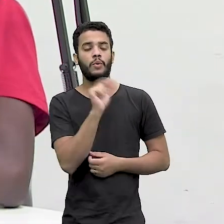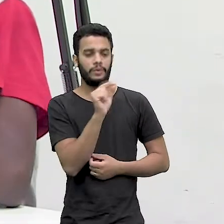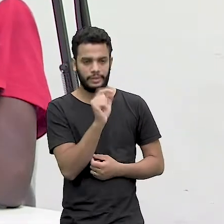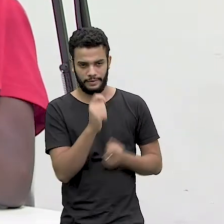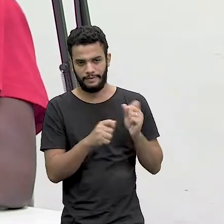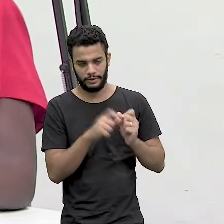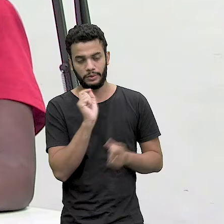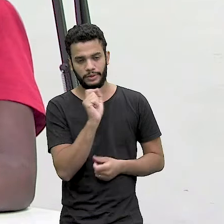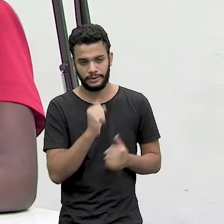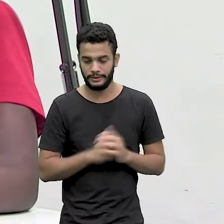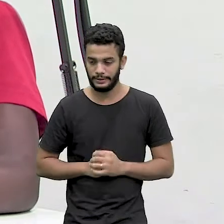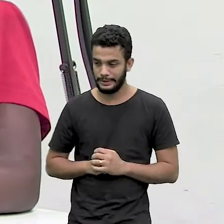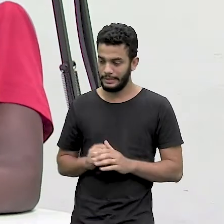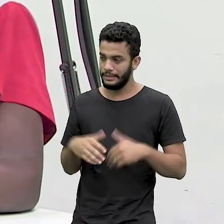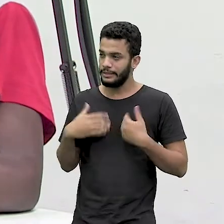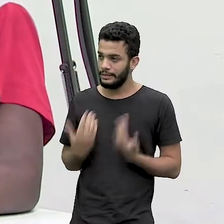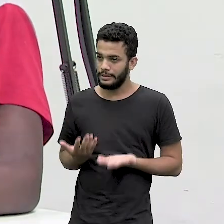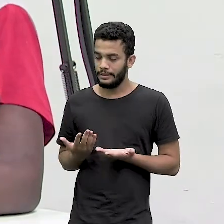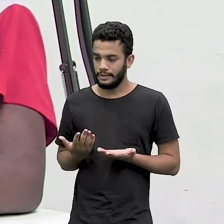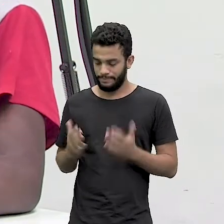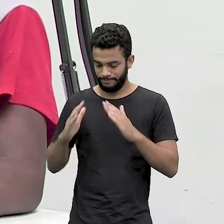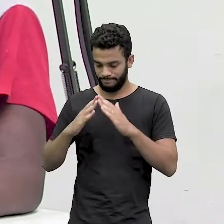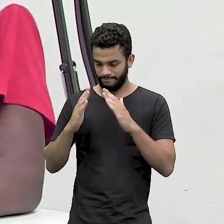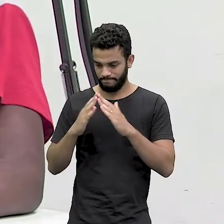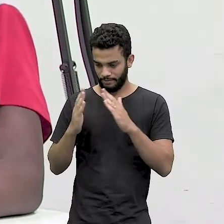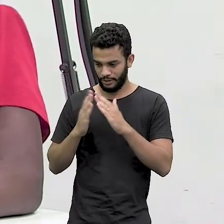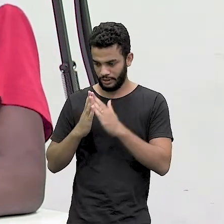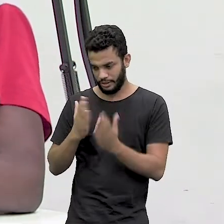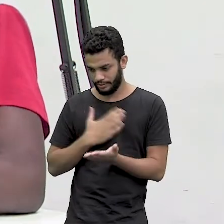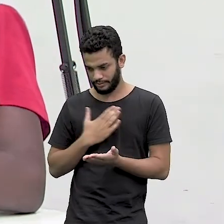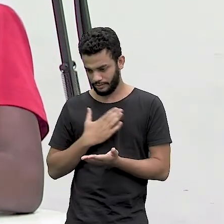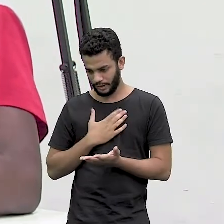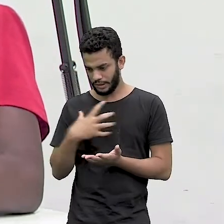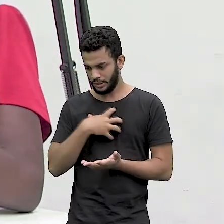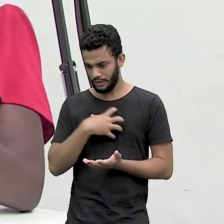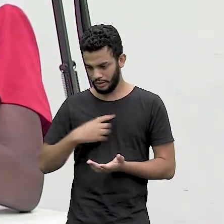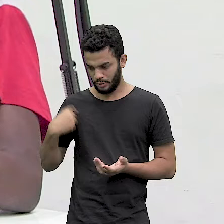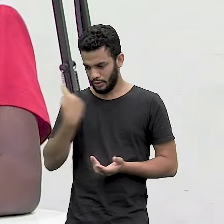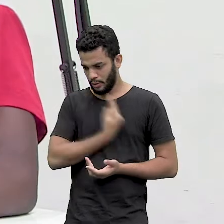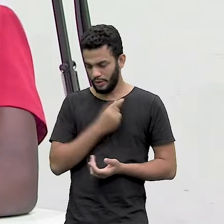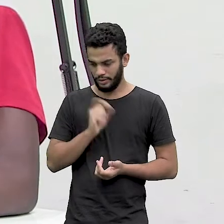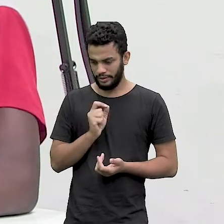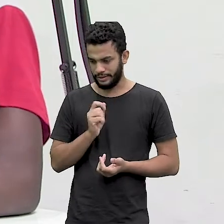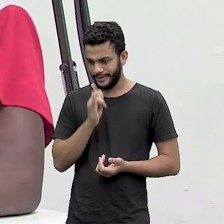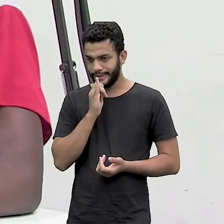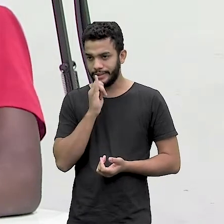não... Lá em casa, a gente não é aquelas pessoas assim, eu quero ficar na frente de televisão, na frente do